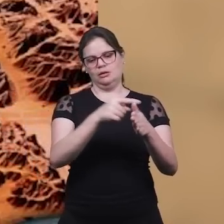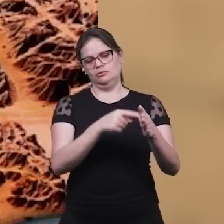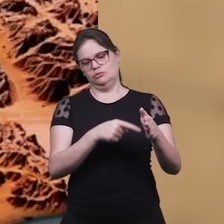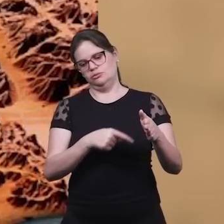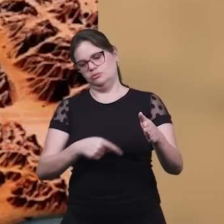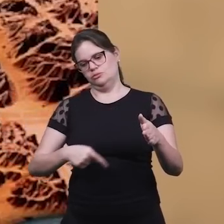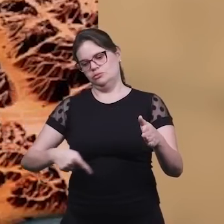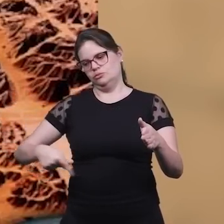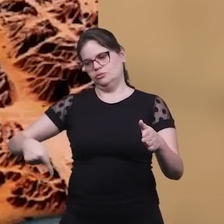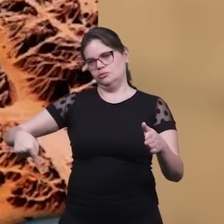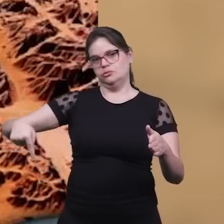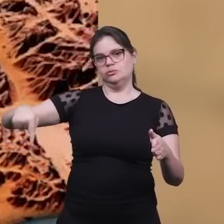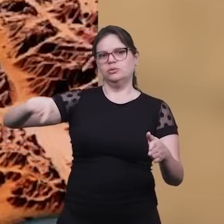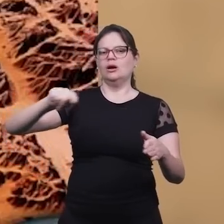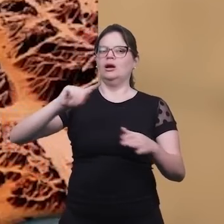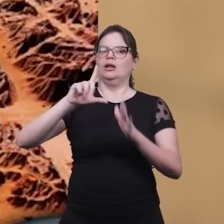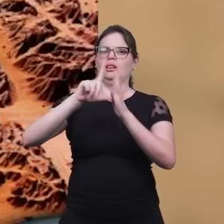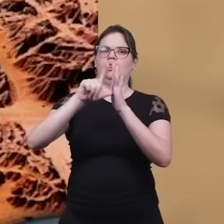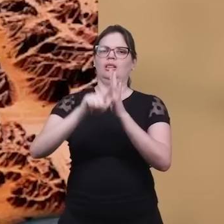2 anos